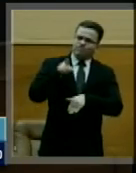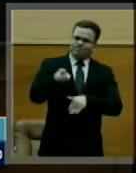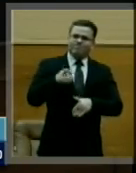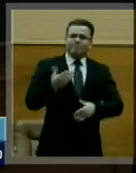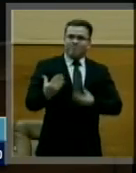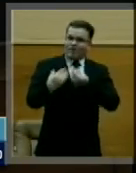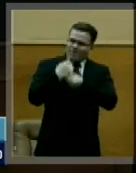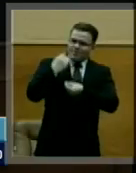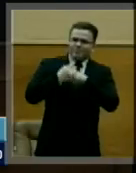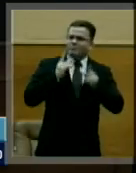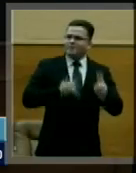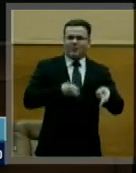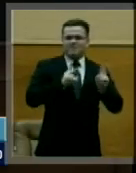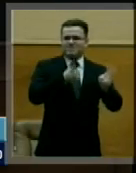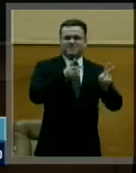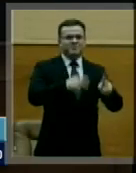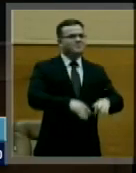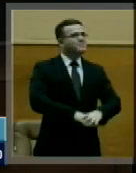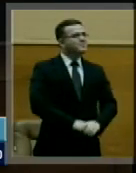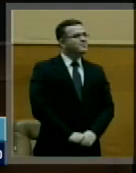a orientação dele.